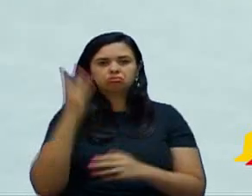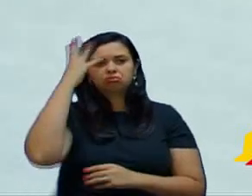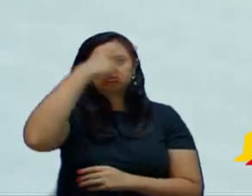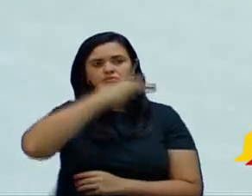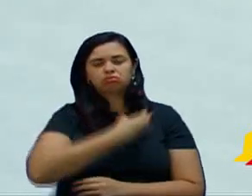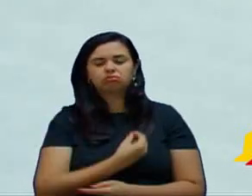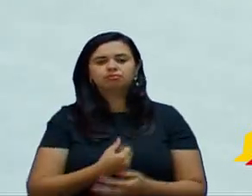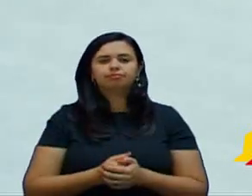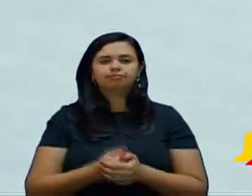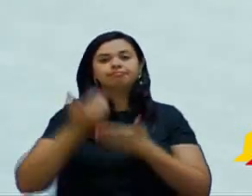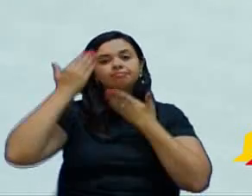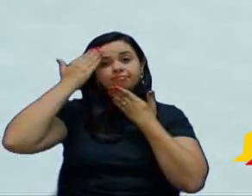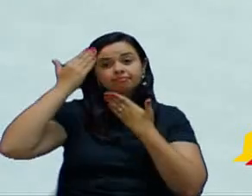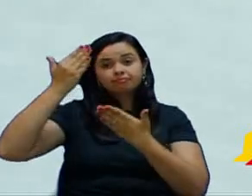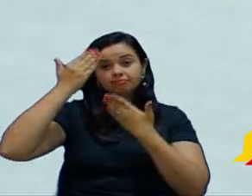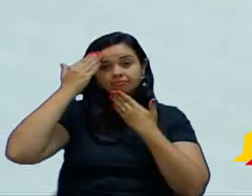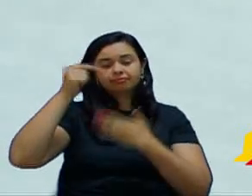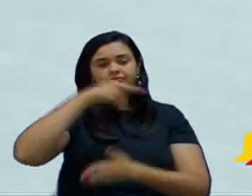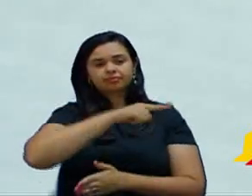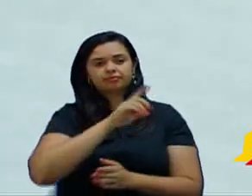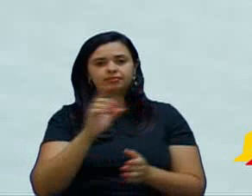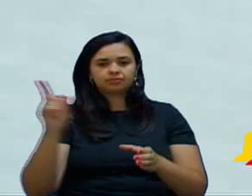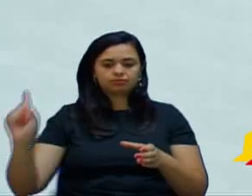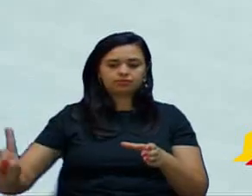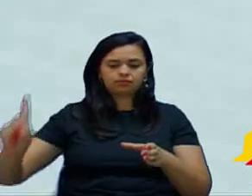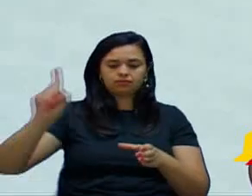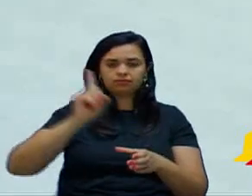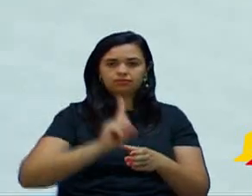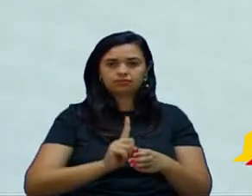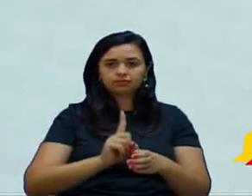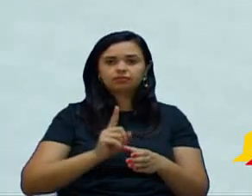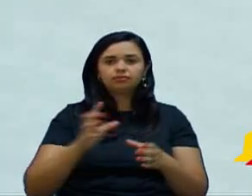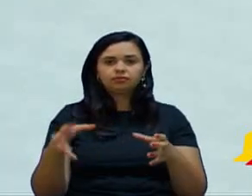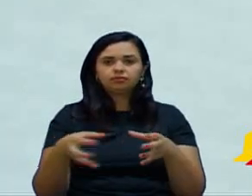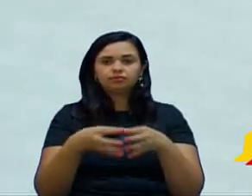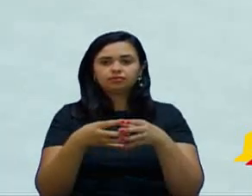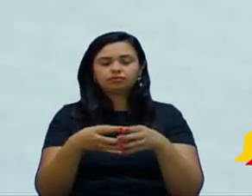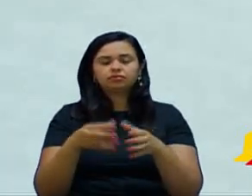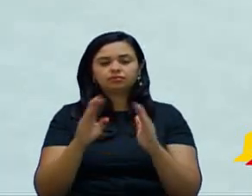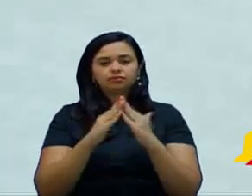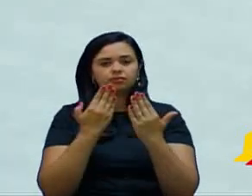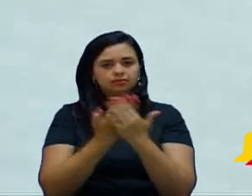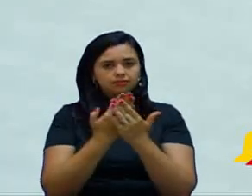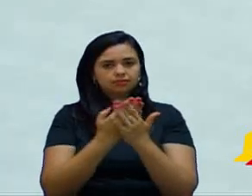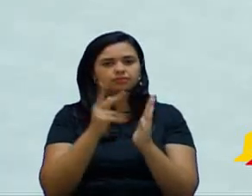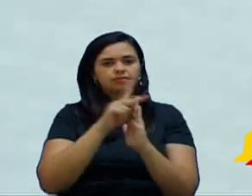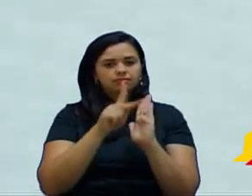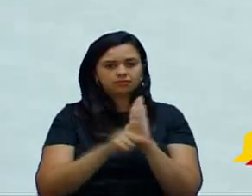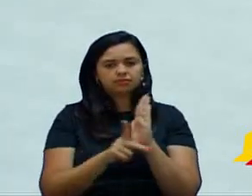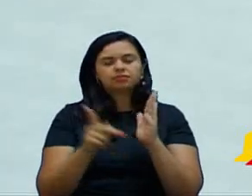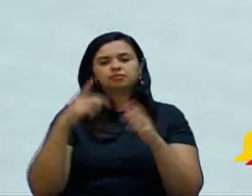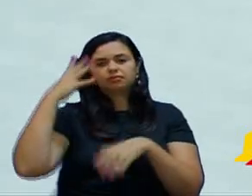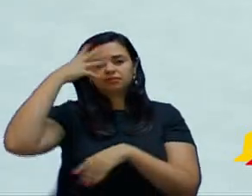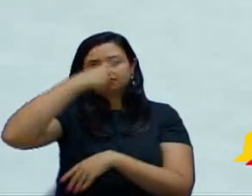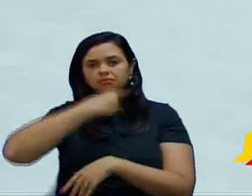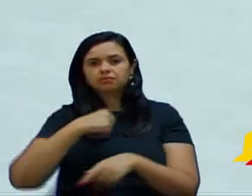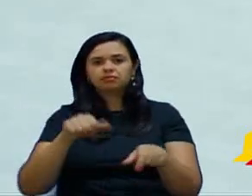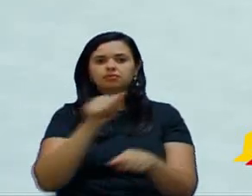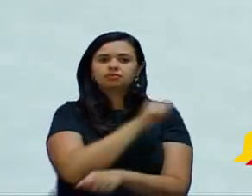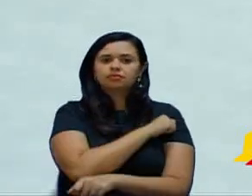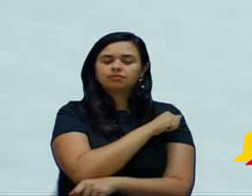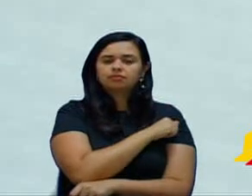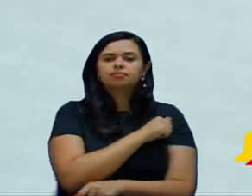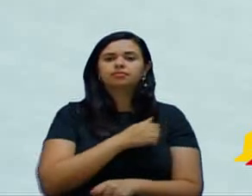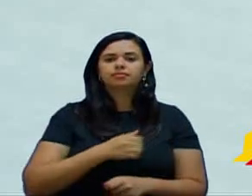essa oportunidade de ter colocado a escola nesse projeto. A escola está muito bonita, os alunos